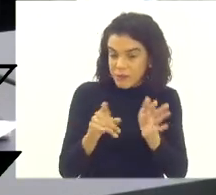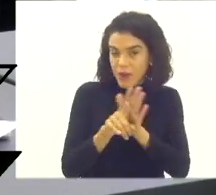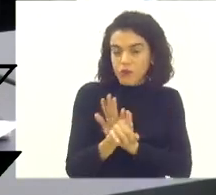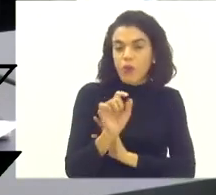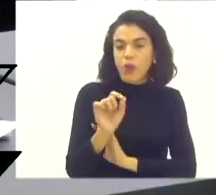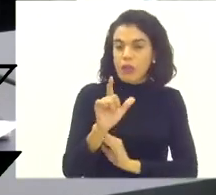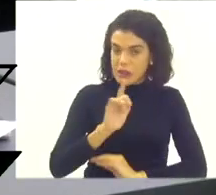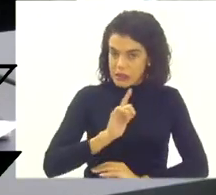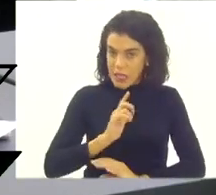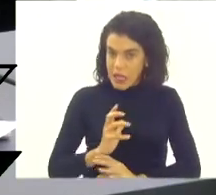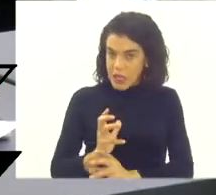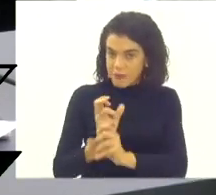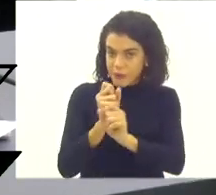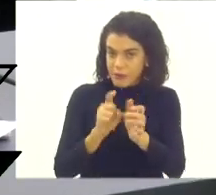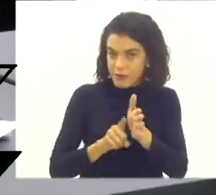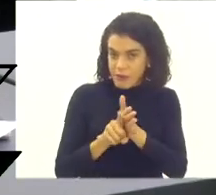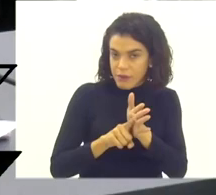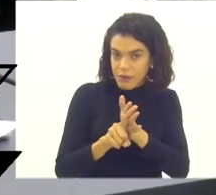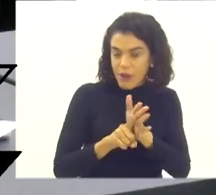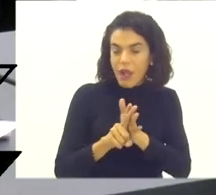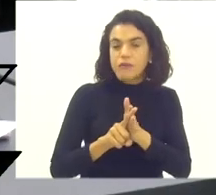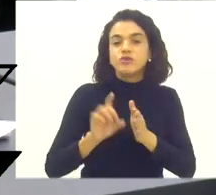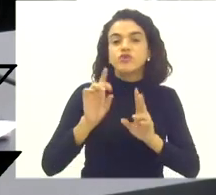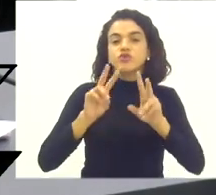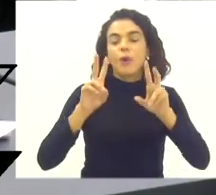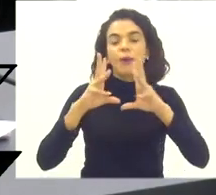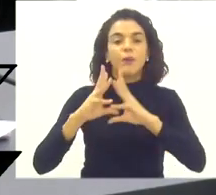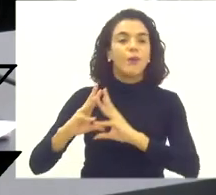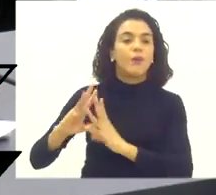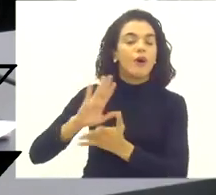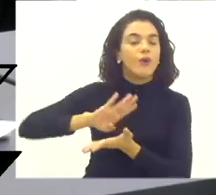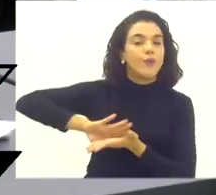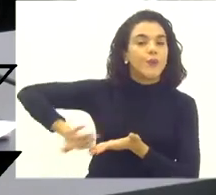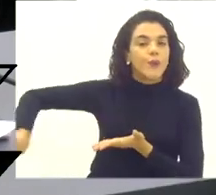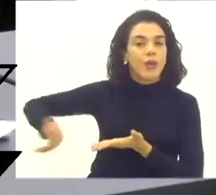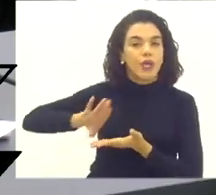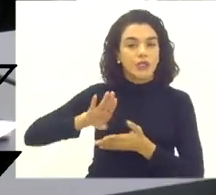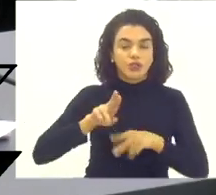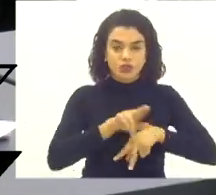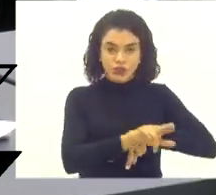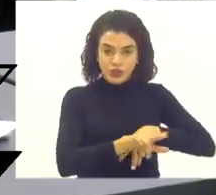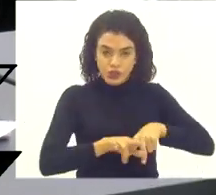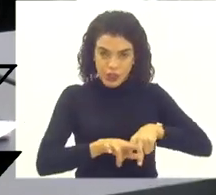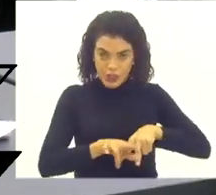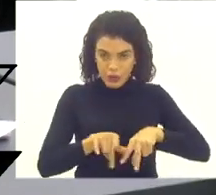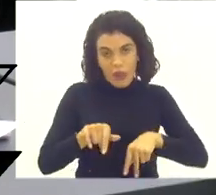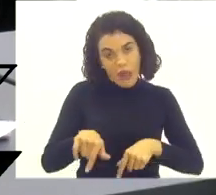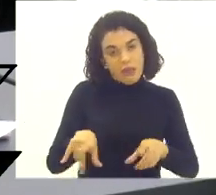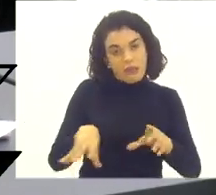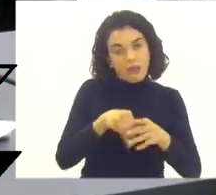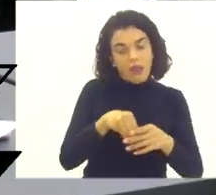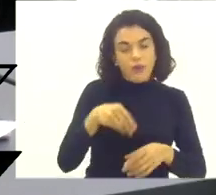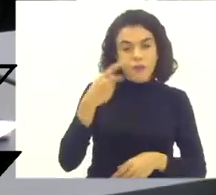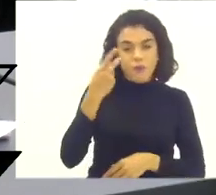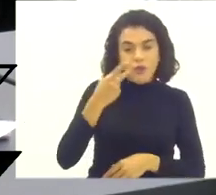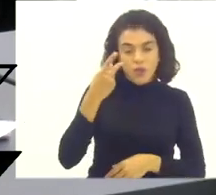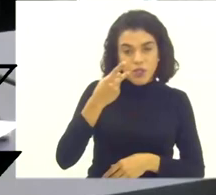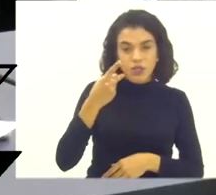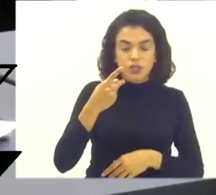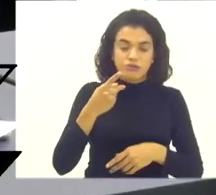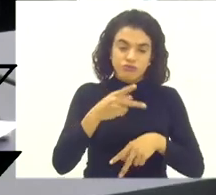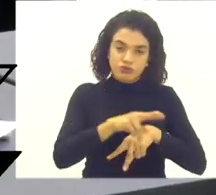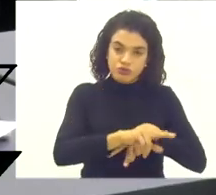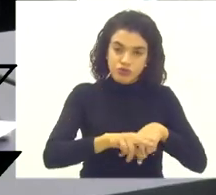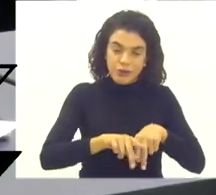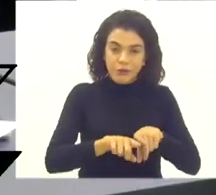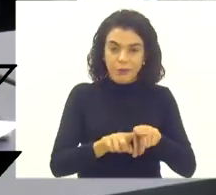existe algum dado sobre apagamento de gênero na rede também porque eu acho que isso também é violência política de gênero a ação